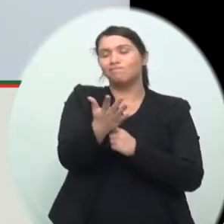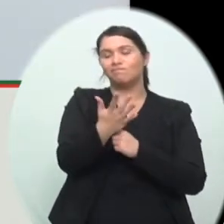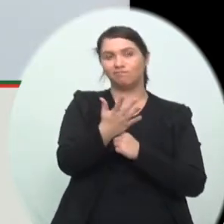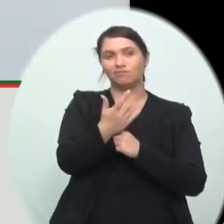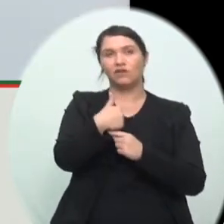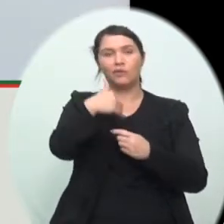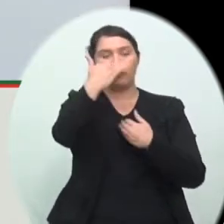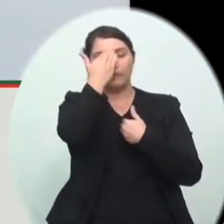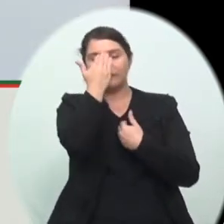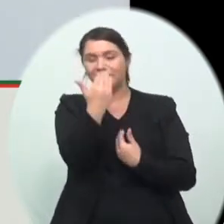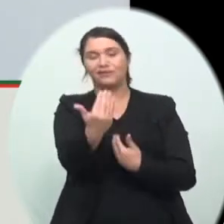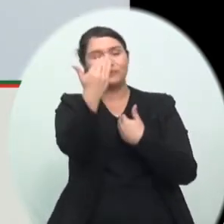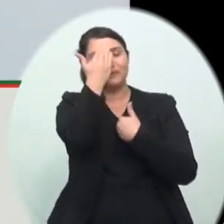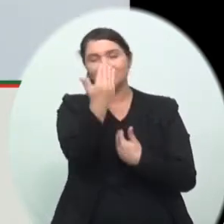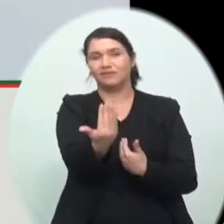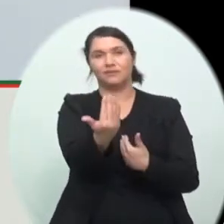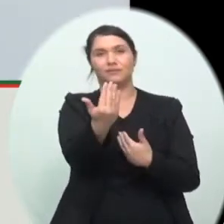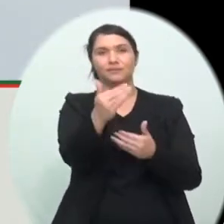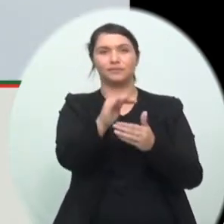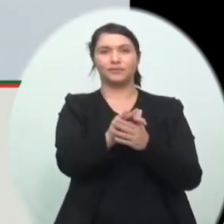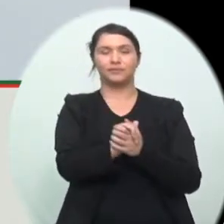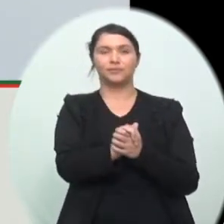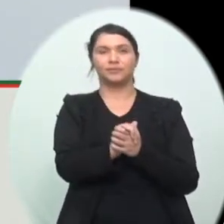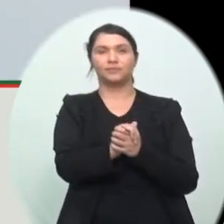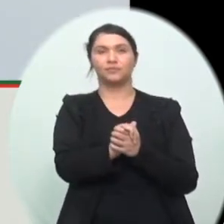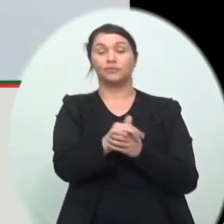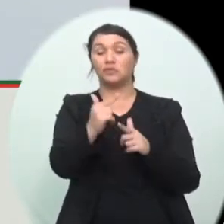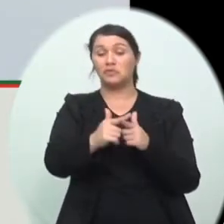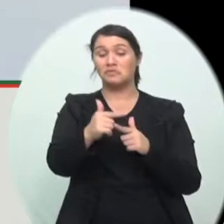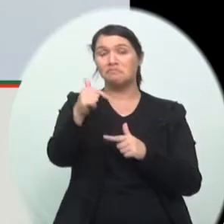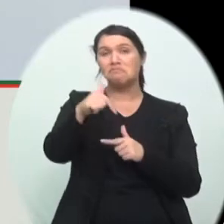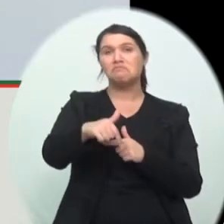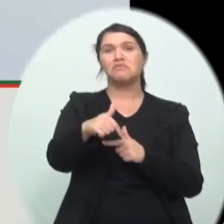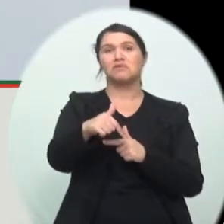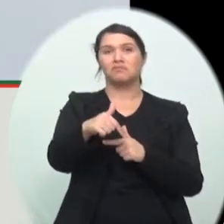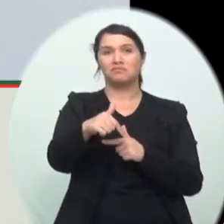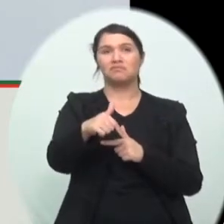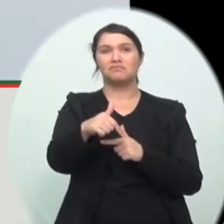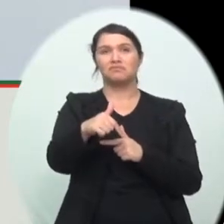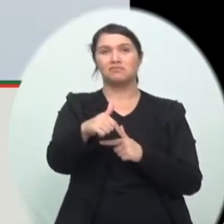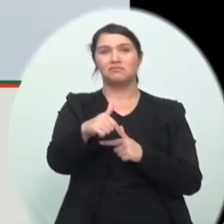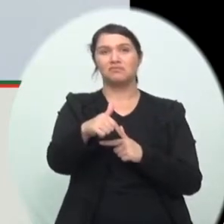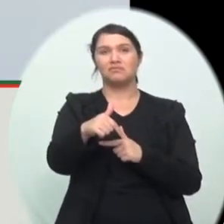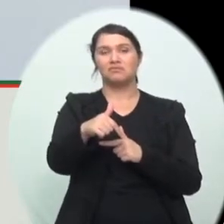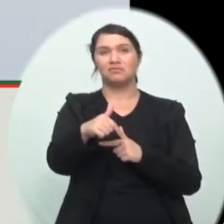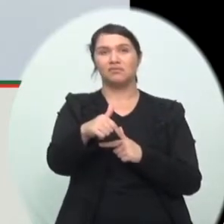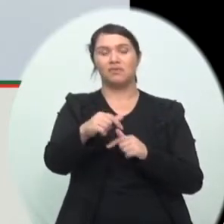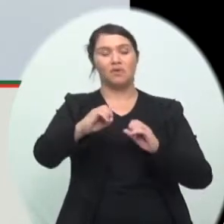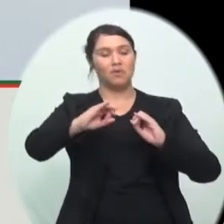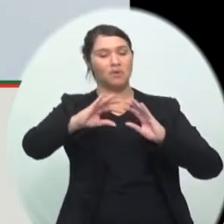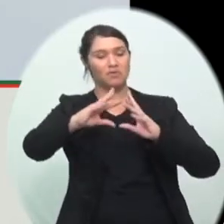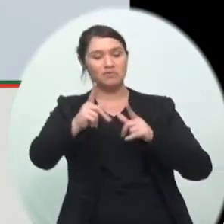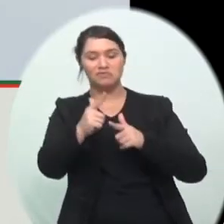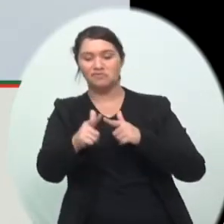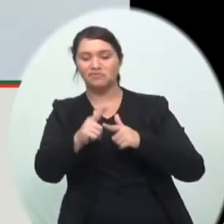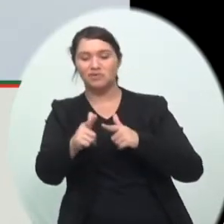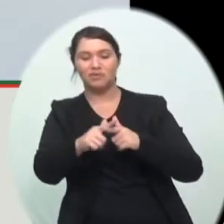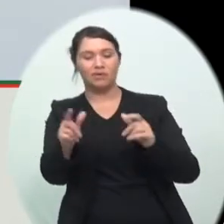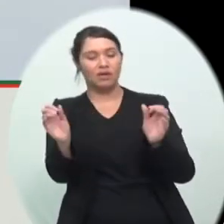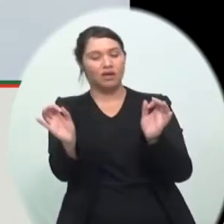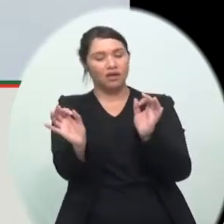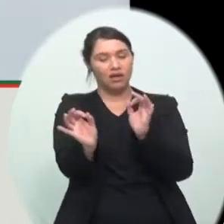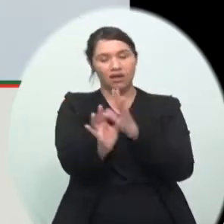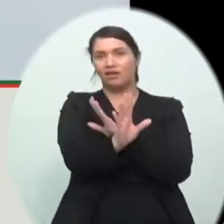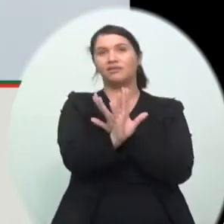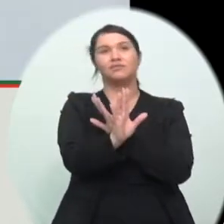muito a agradecer porque aqui eu quebrei todos os meus galhos e os meus problemas.